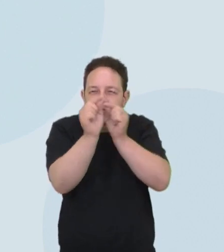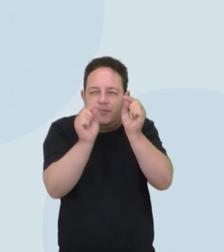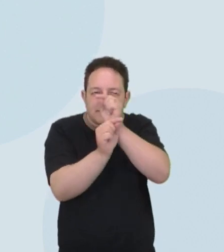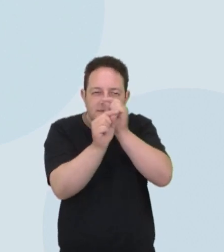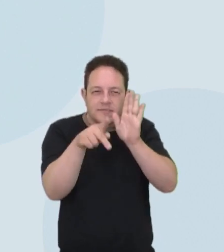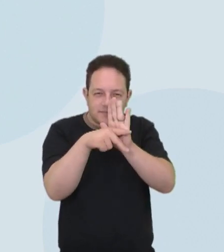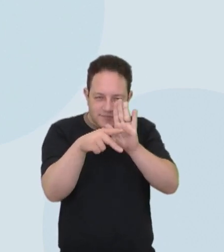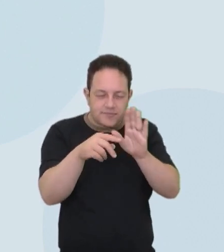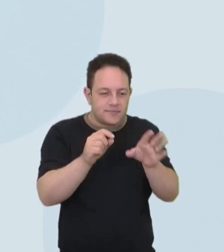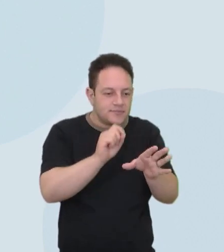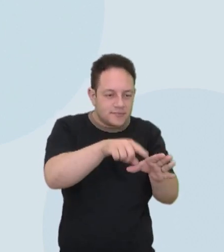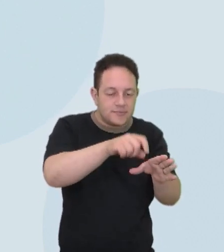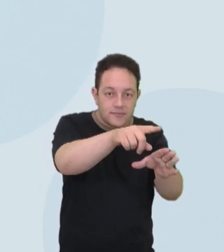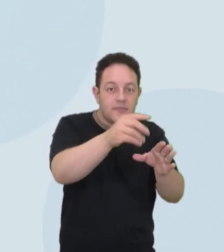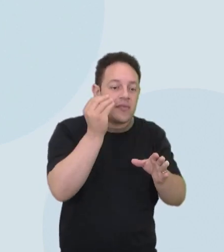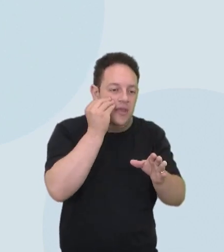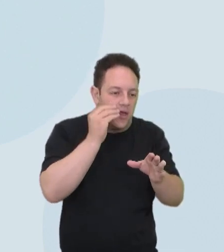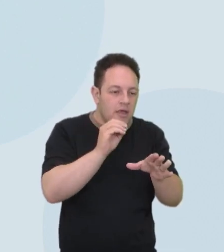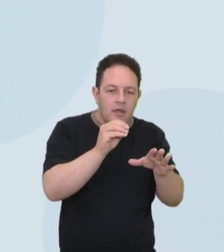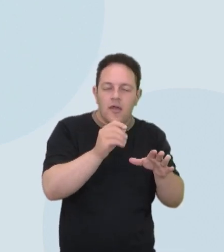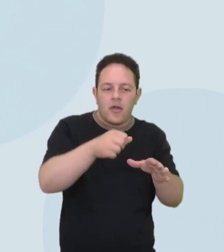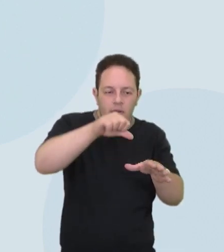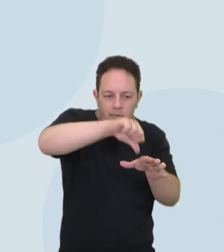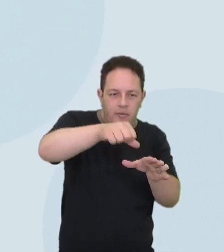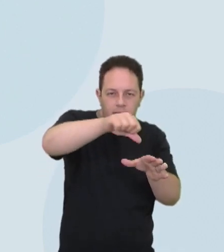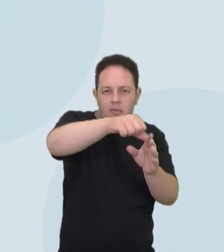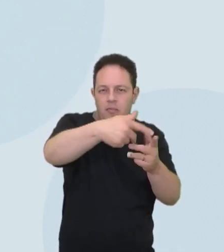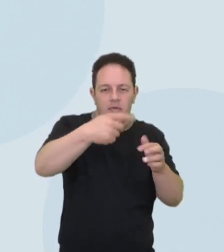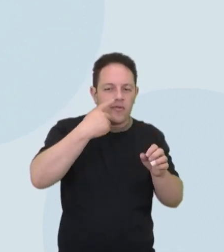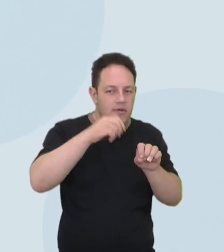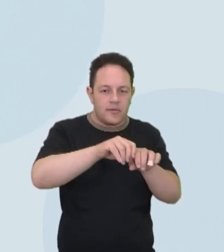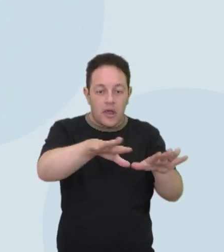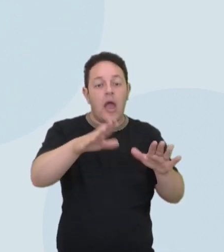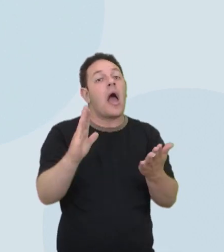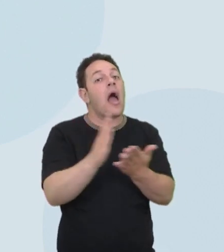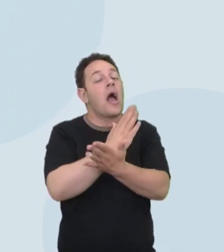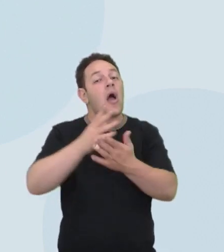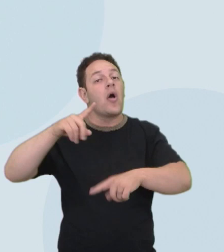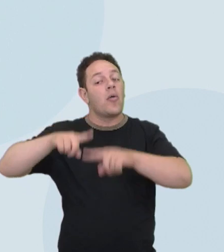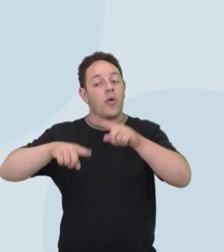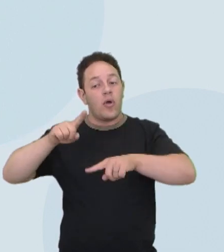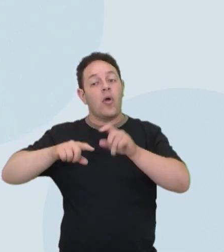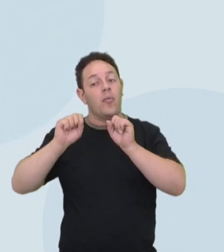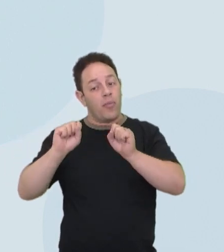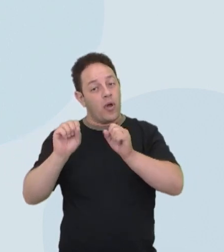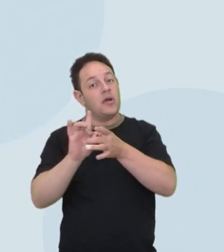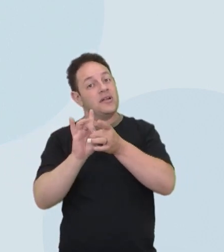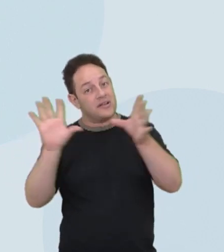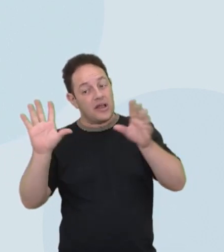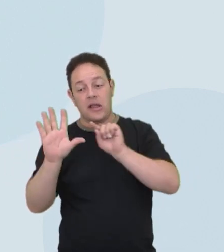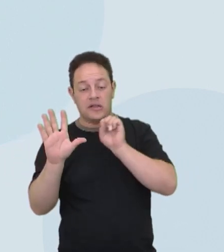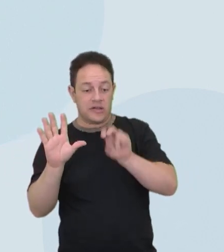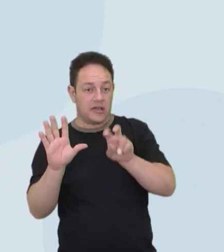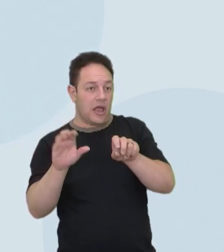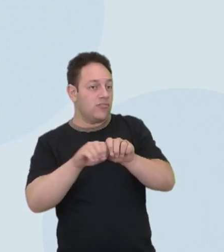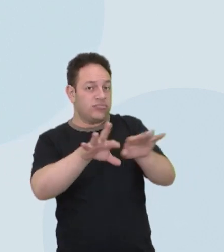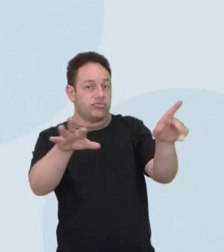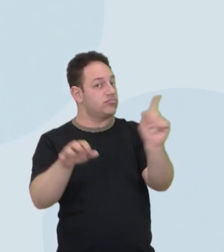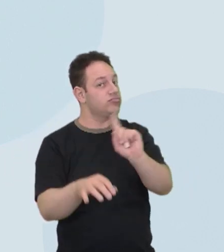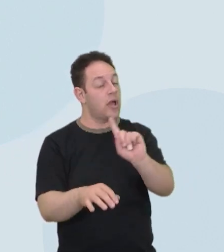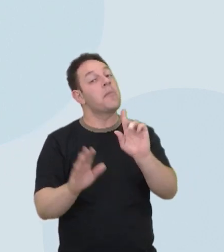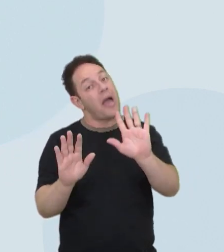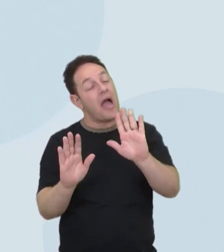processo, como eu falei anteriormente, existem aí, olha, produtos que podem ser liberados que não são tóxicos, mas